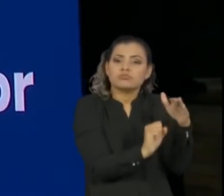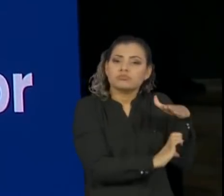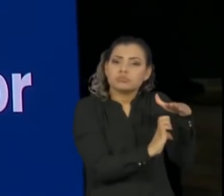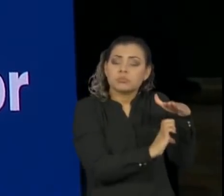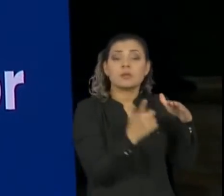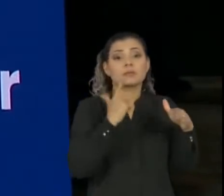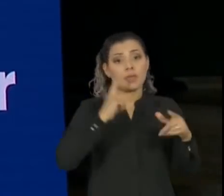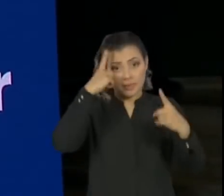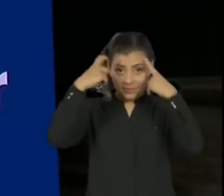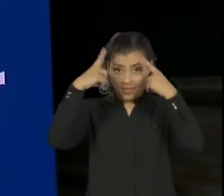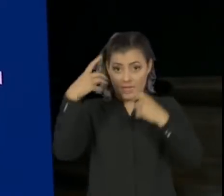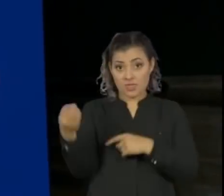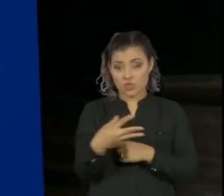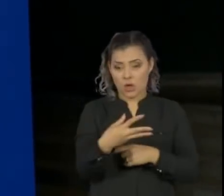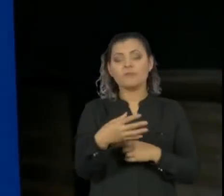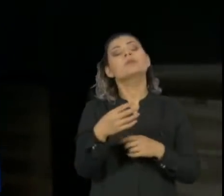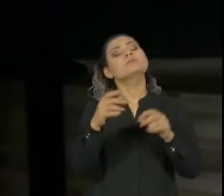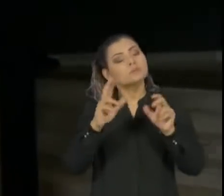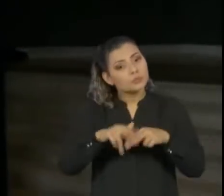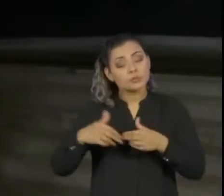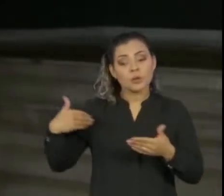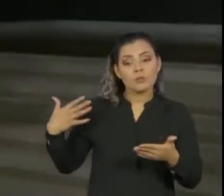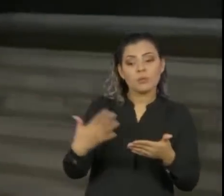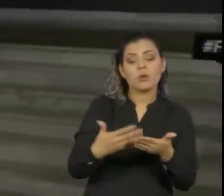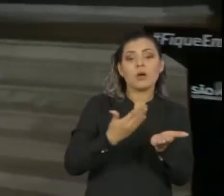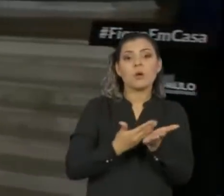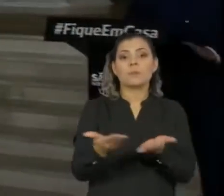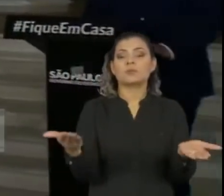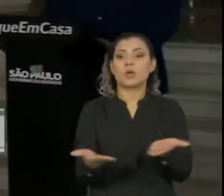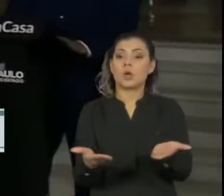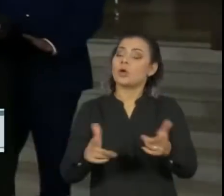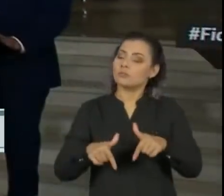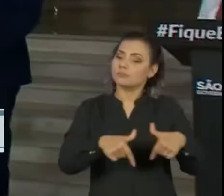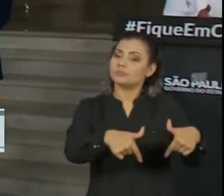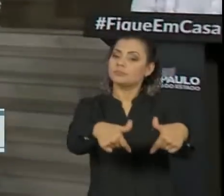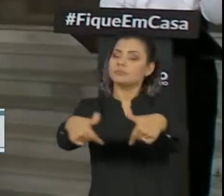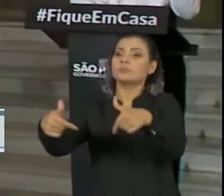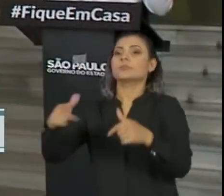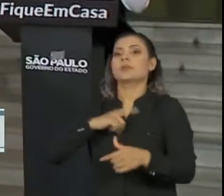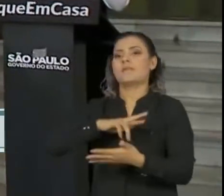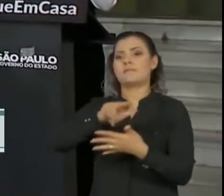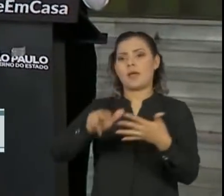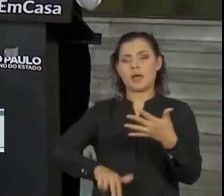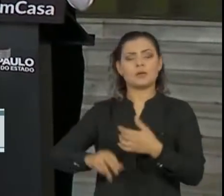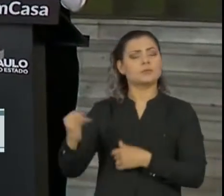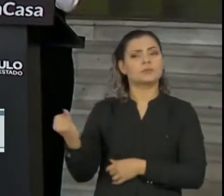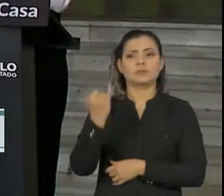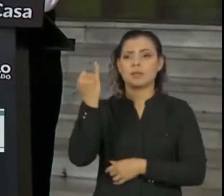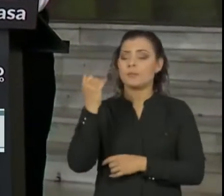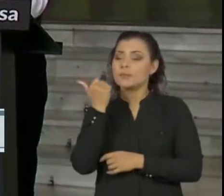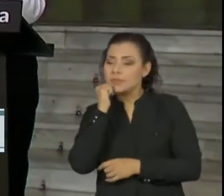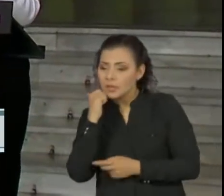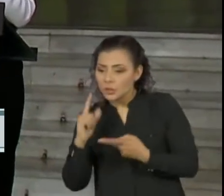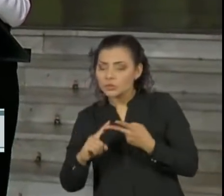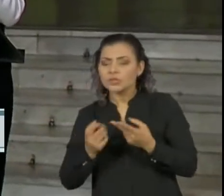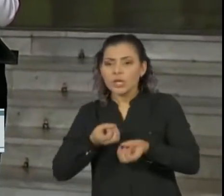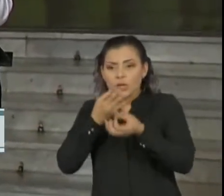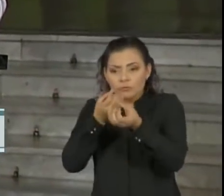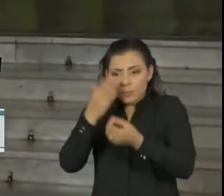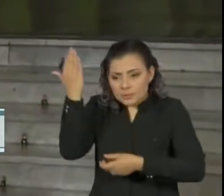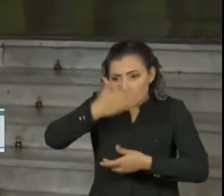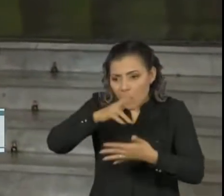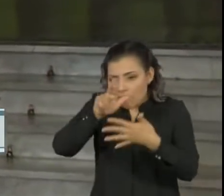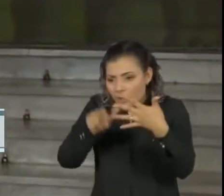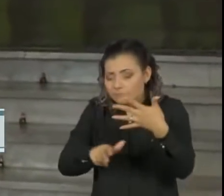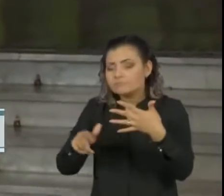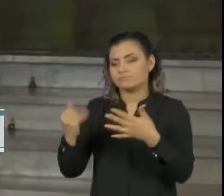nesse contexto. Desde o início da pandemia, nós estamos atuando em várias frentes, sempre embasados por ciência, por dados e